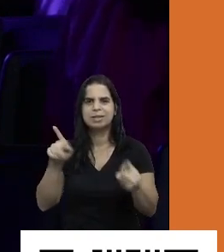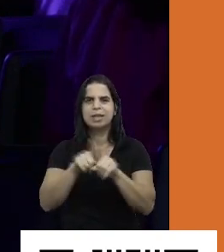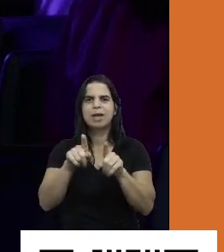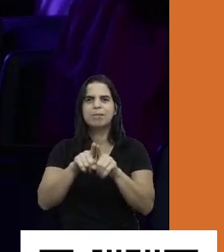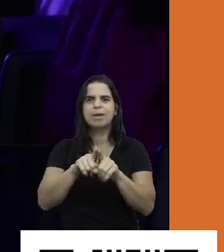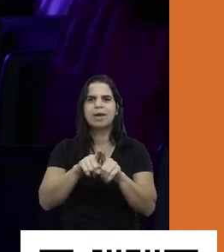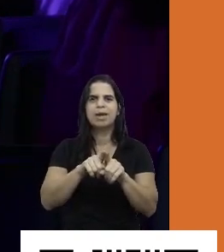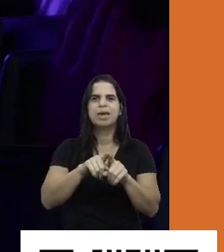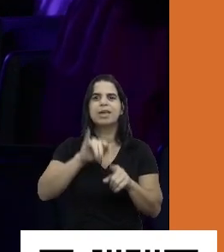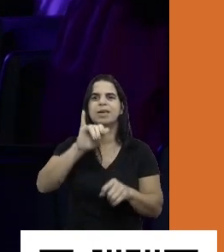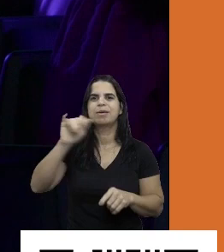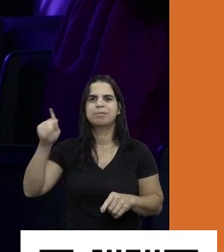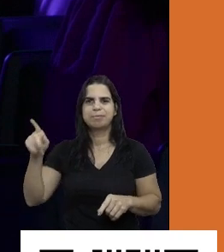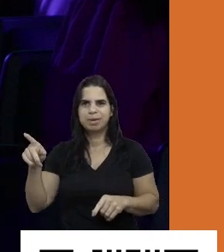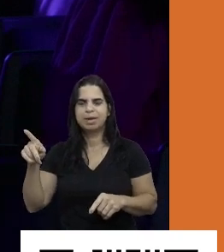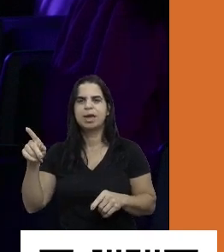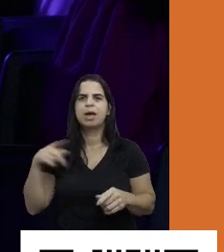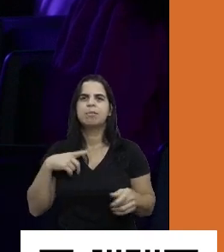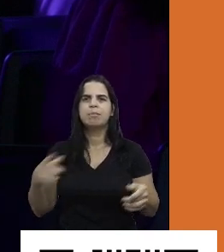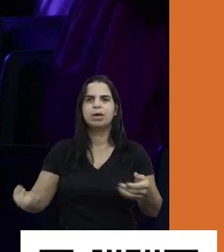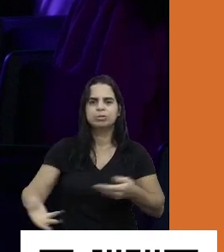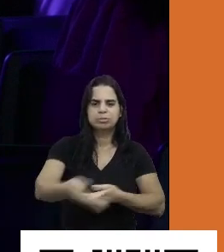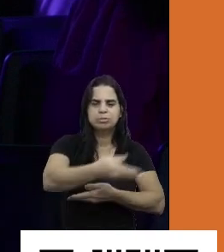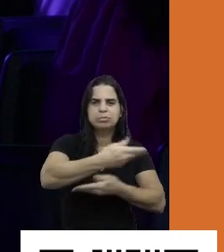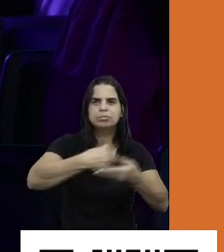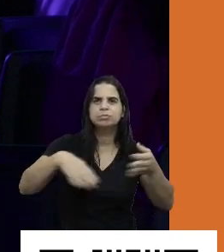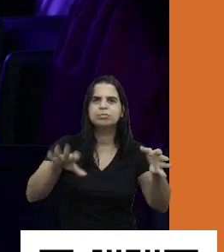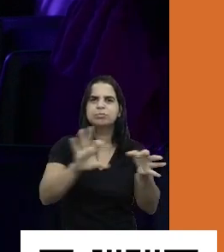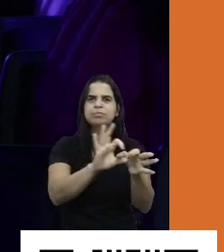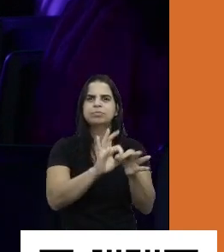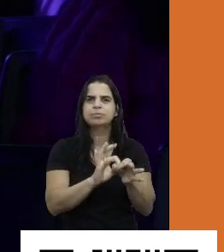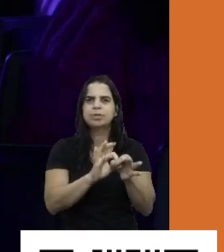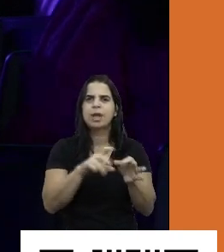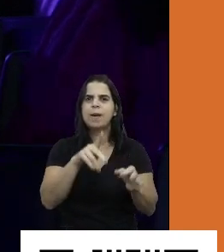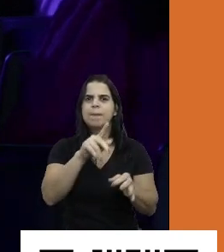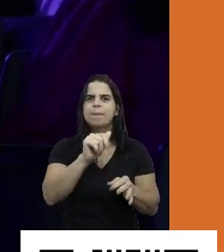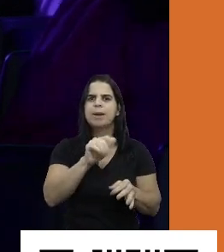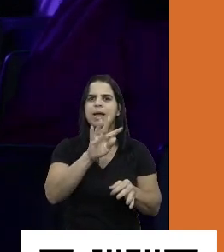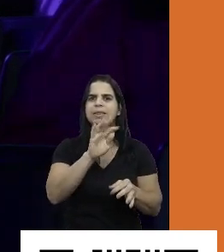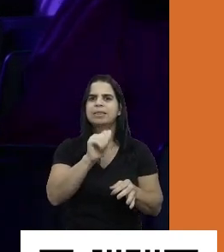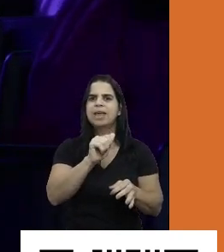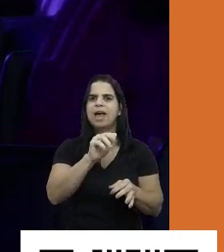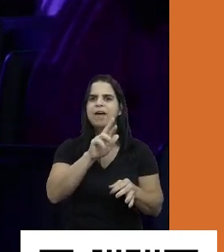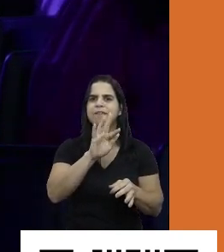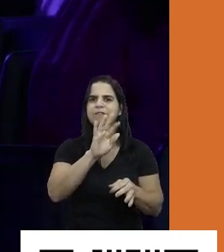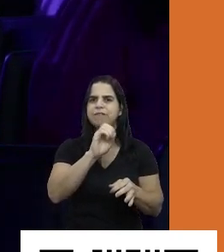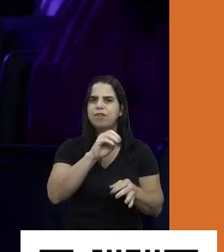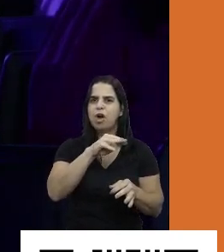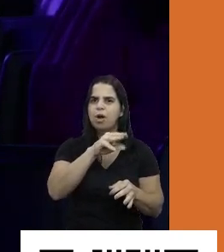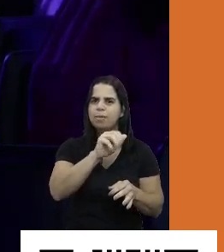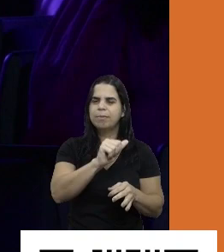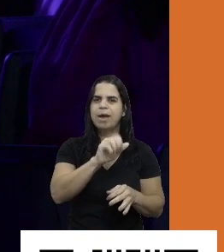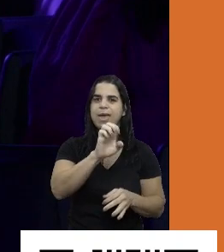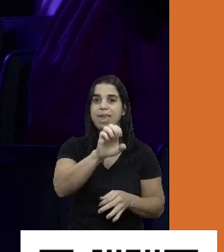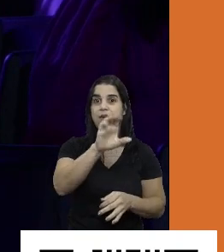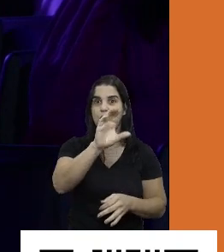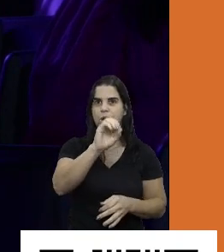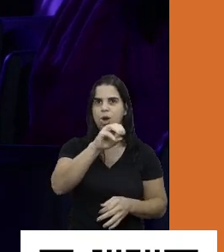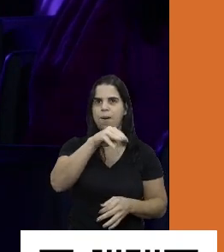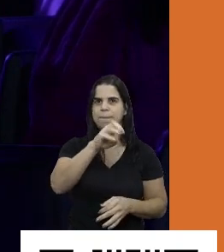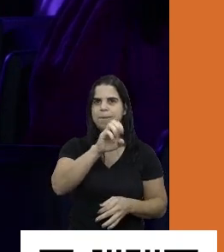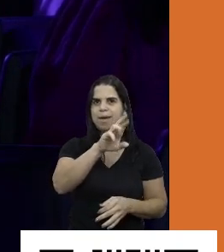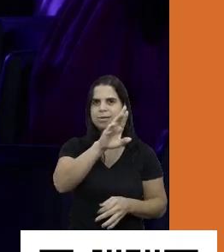plataforma que eu já tenho específica de commerce porque esse processo tá manual não é possível isso